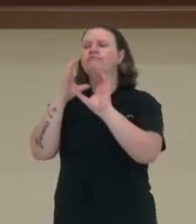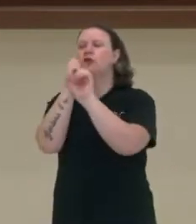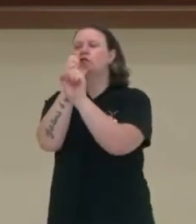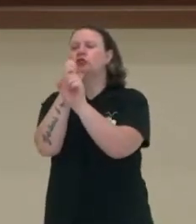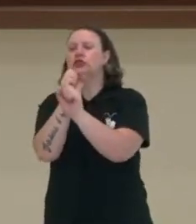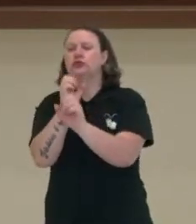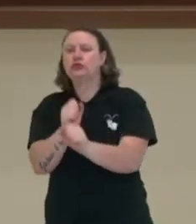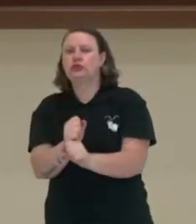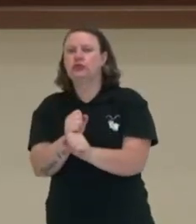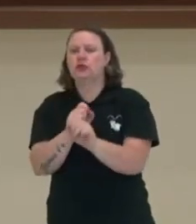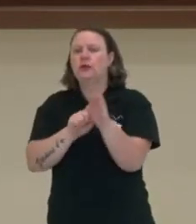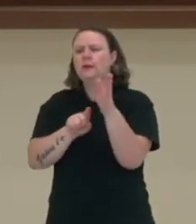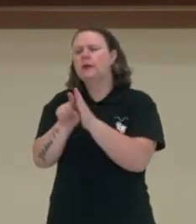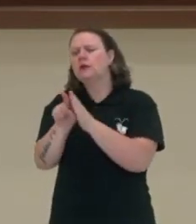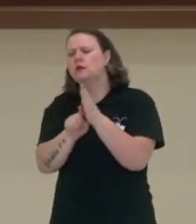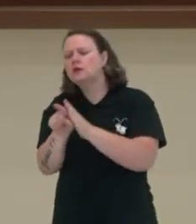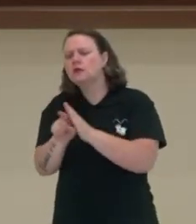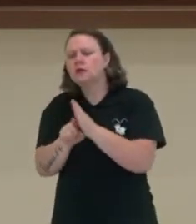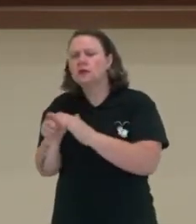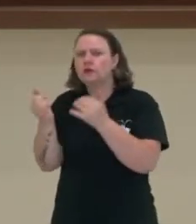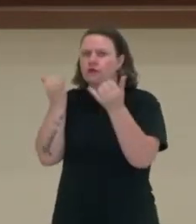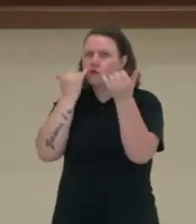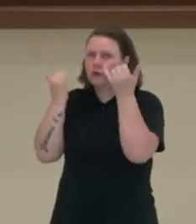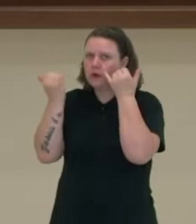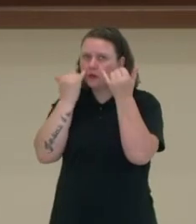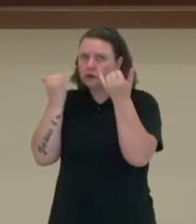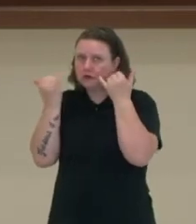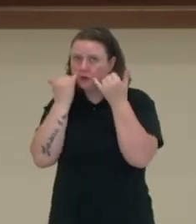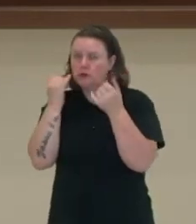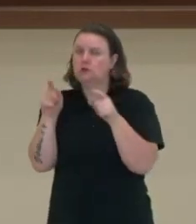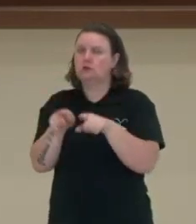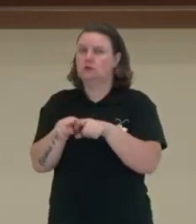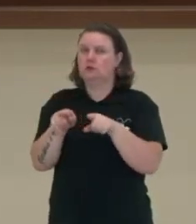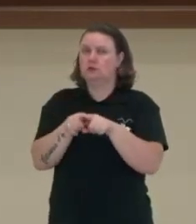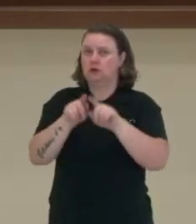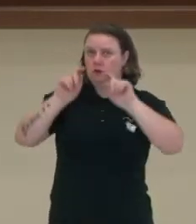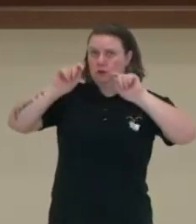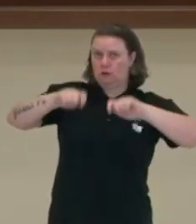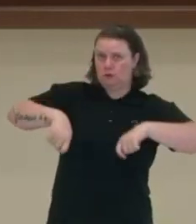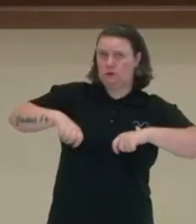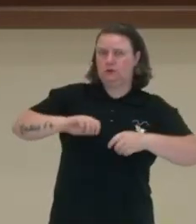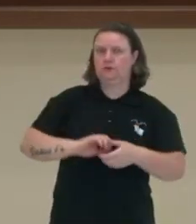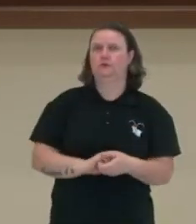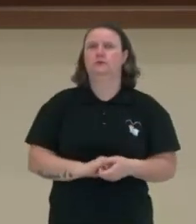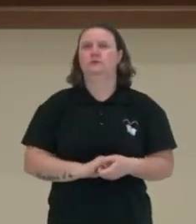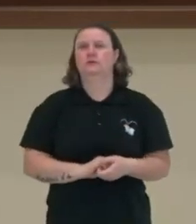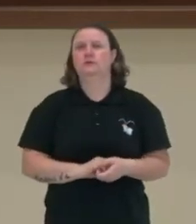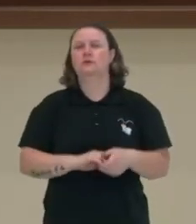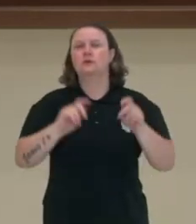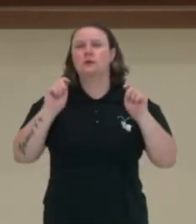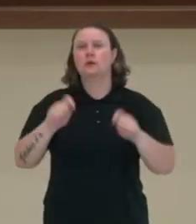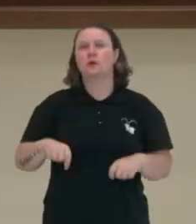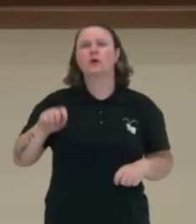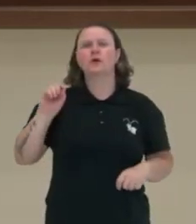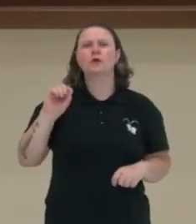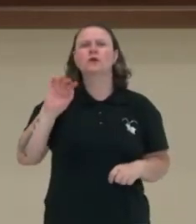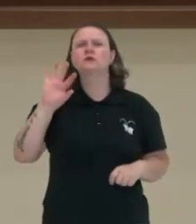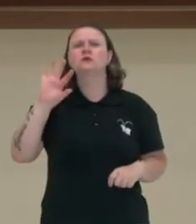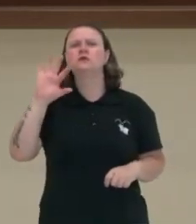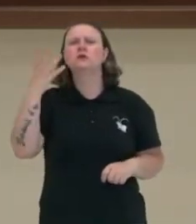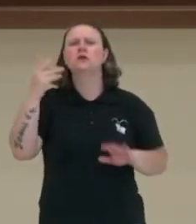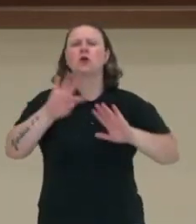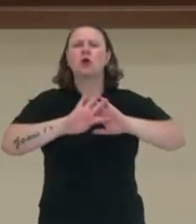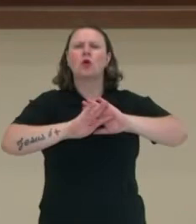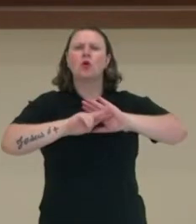quê? A uma pesquisa, coleta de dados rigorosa. Poderia ser o argumento de causa e consequência, como o